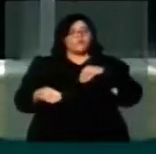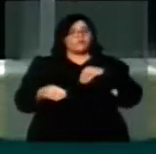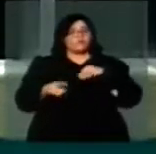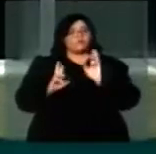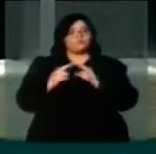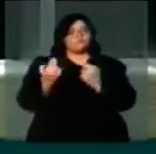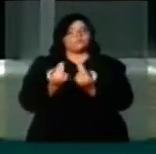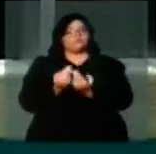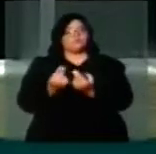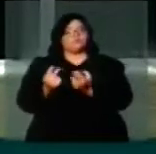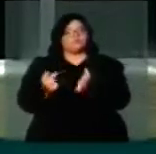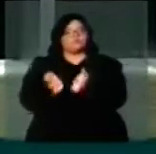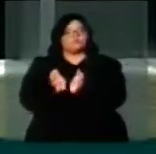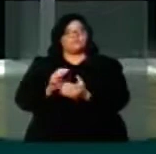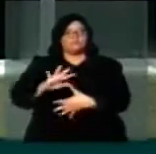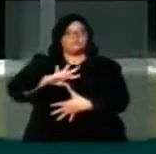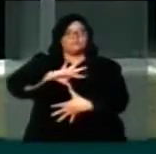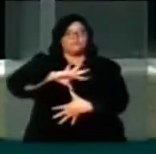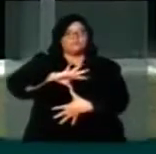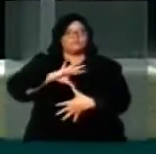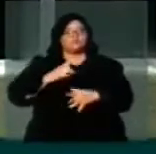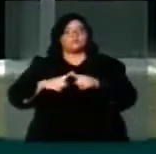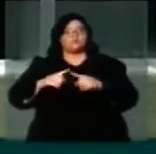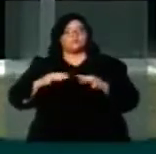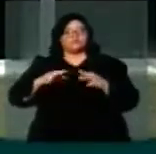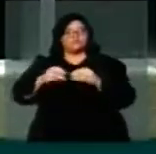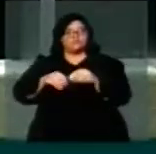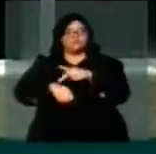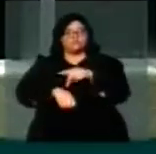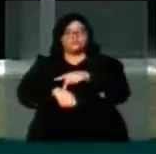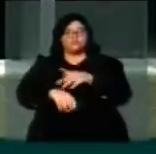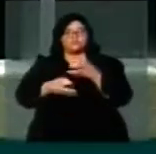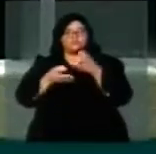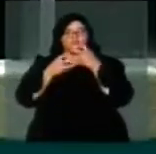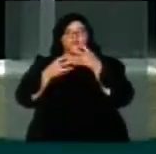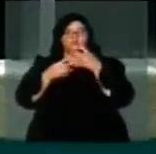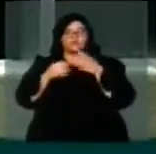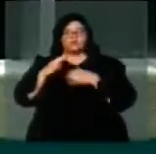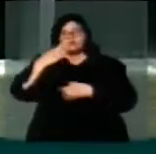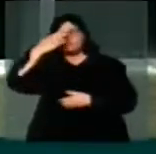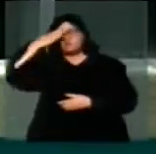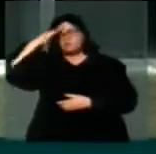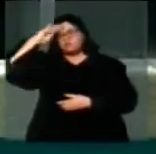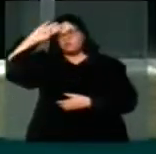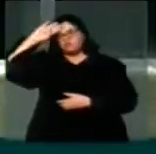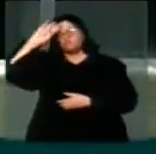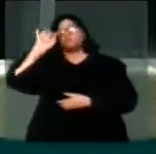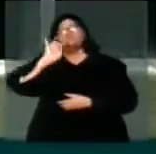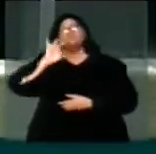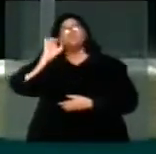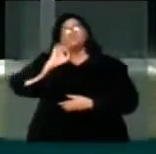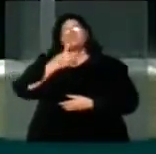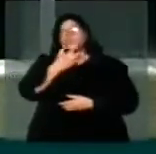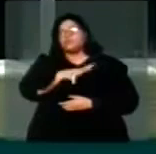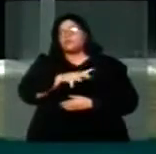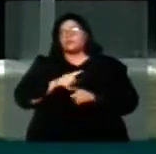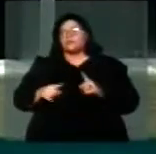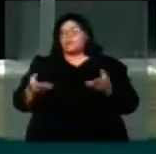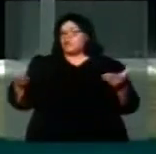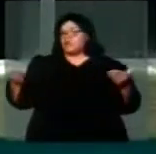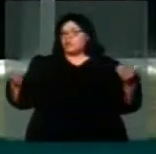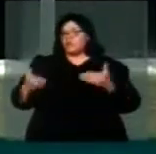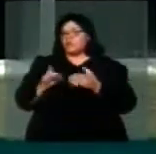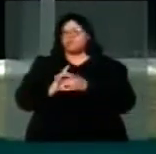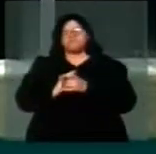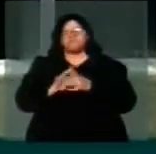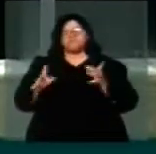uma reunião de cúpula das Américas em que todos os países querem a presença de Cuba e só os Estados Unidos que não. Mas isso vai aliviar muito